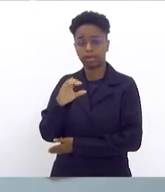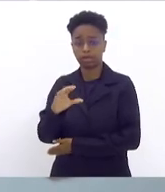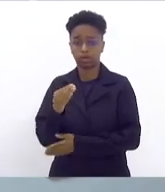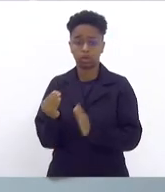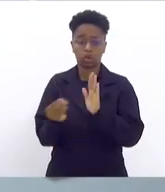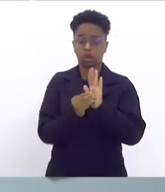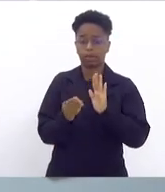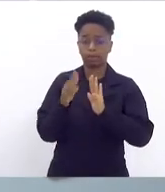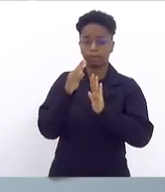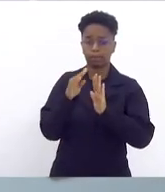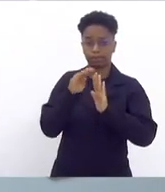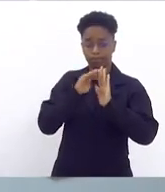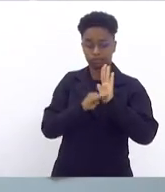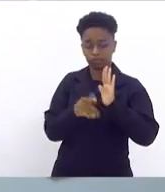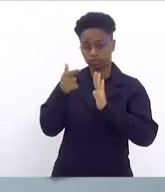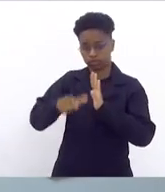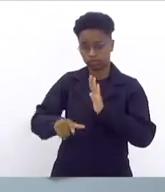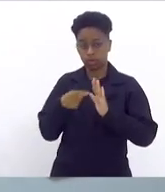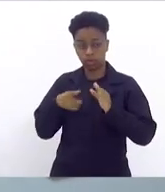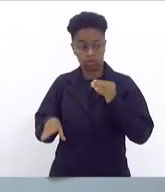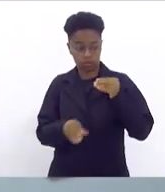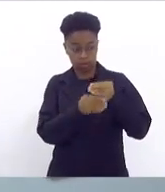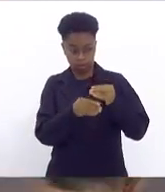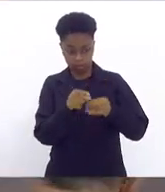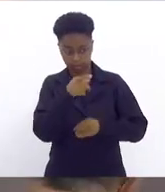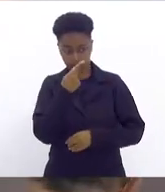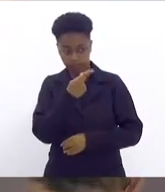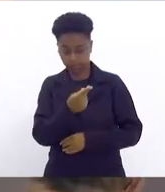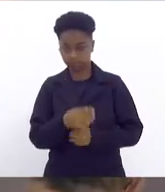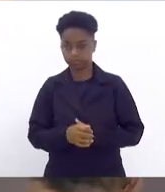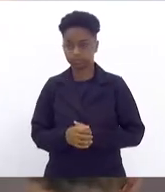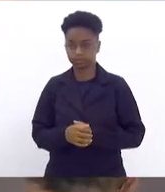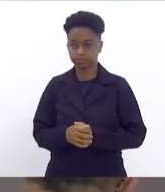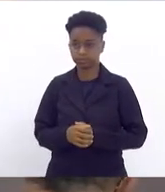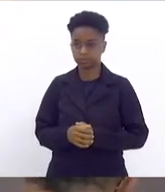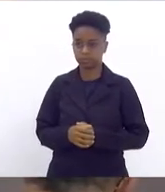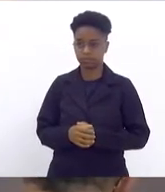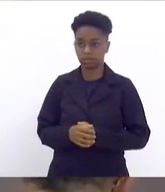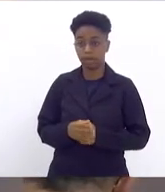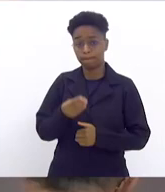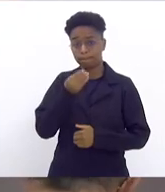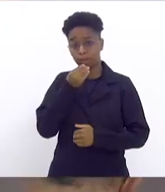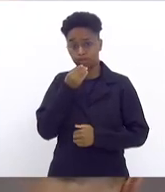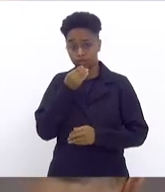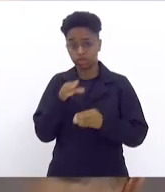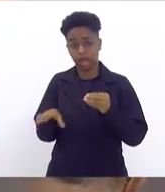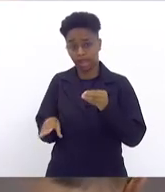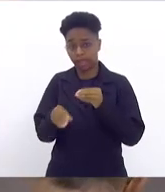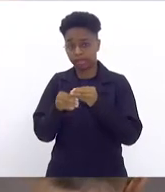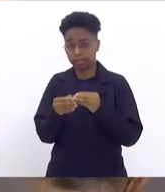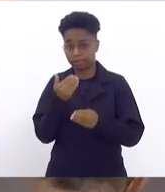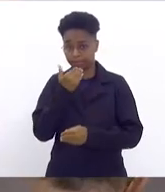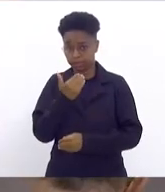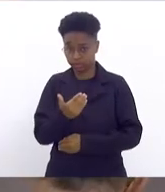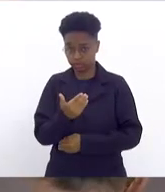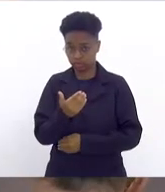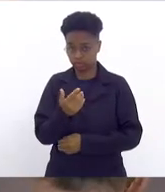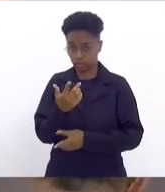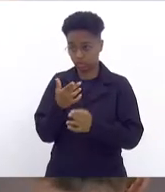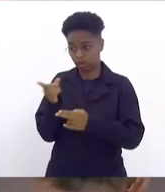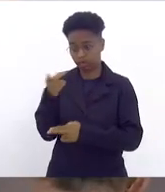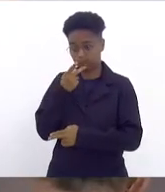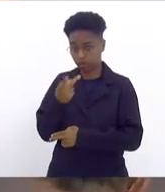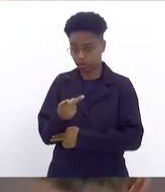complementando, Luiz Paulo, o que Vossa Excelência disse, Luiz Paulo, podia acrescentar nesse pedido o que o Luiz Paulo